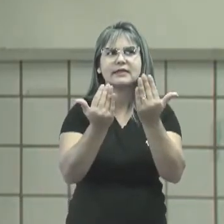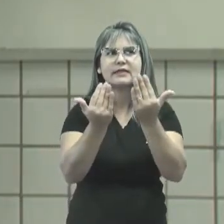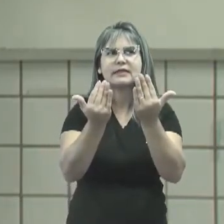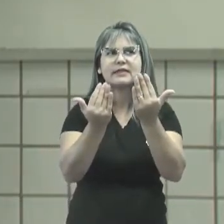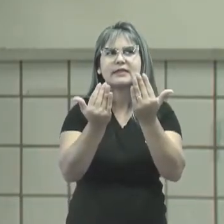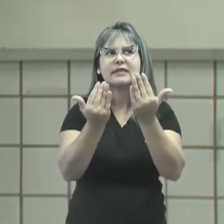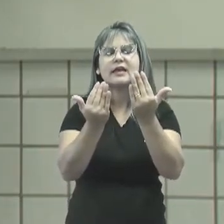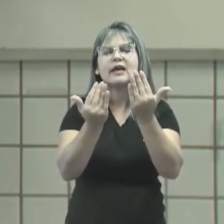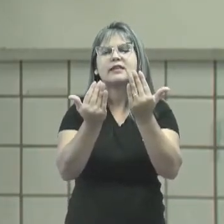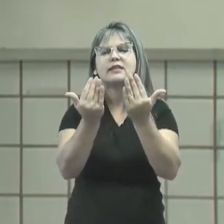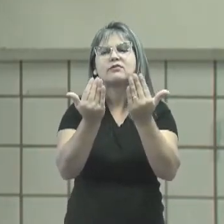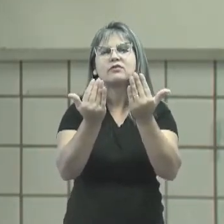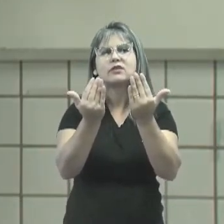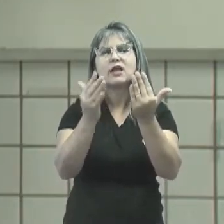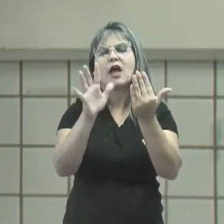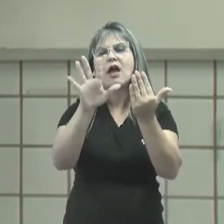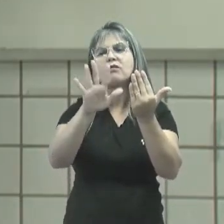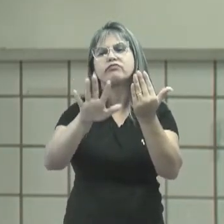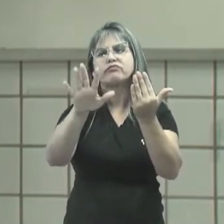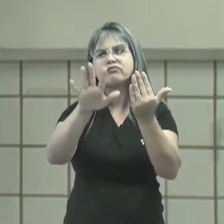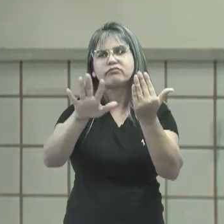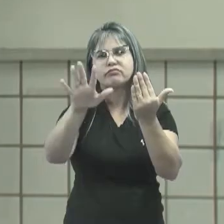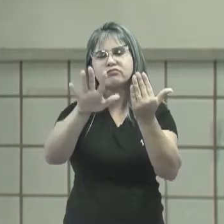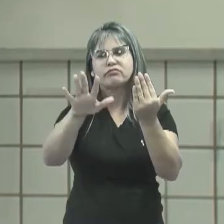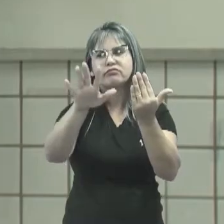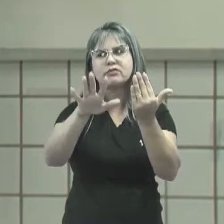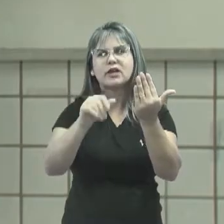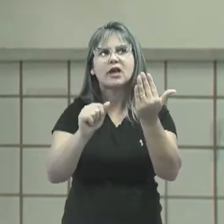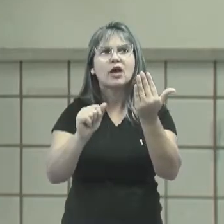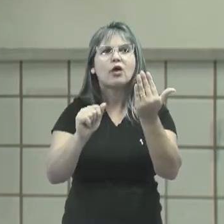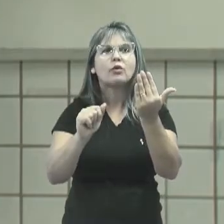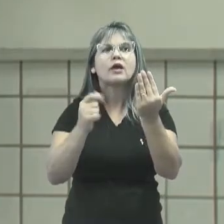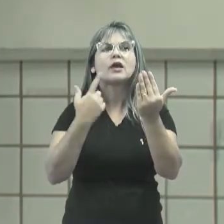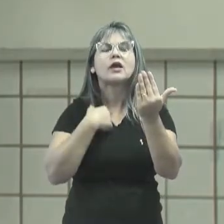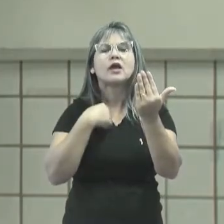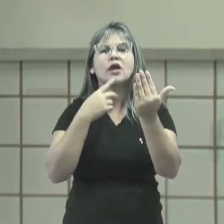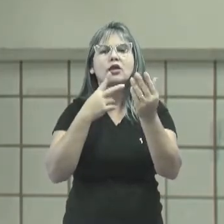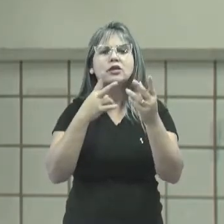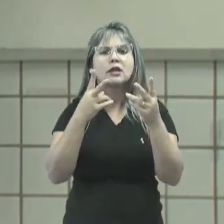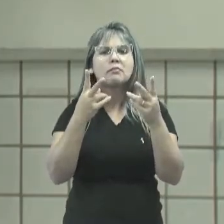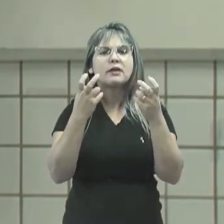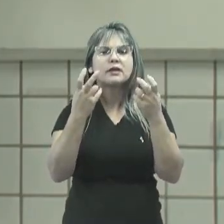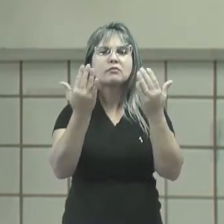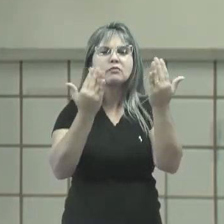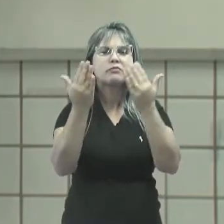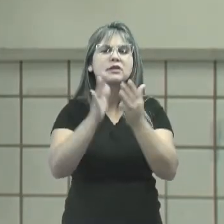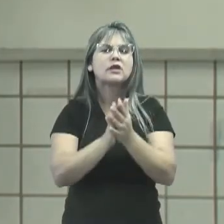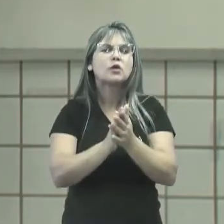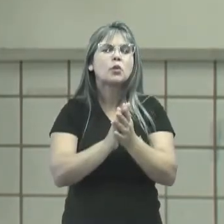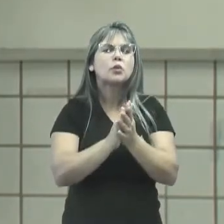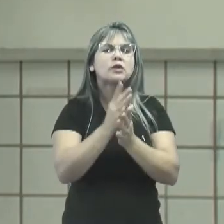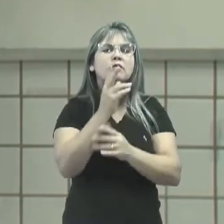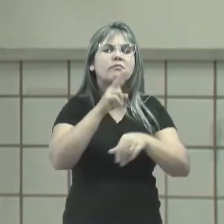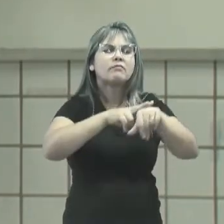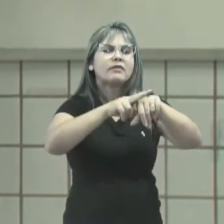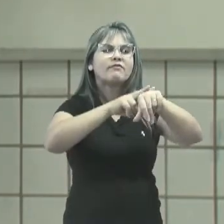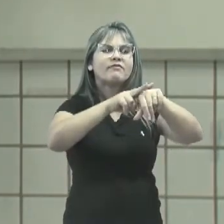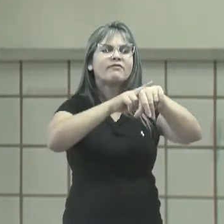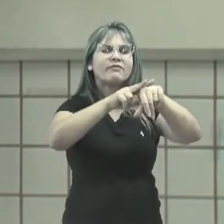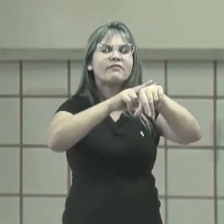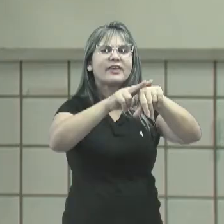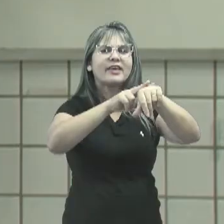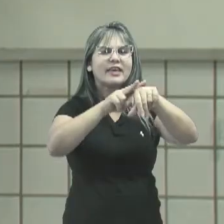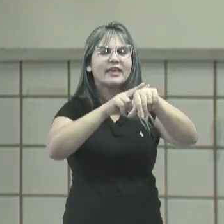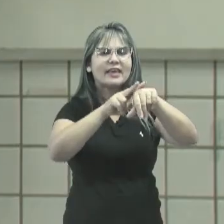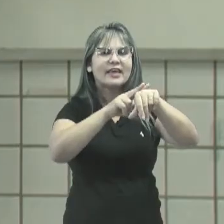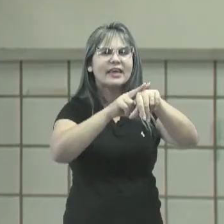região cinzenta é região de desmatamento. Perceba que as regiões mais esverdeadas aqui são regiões de área natural.